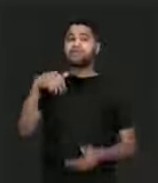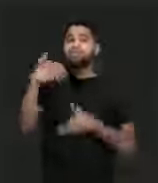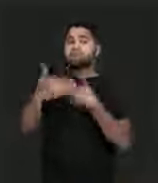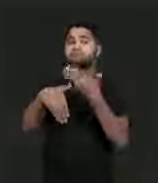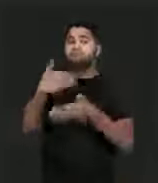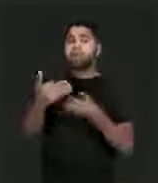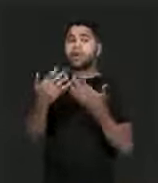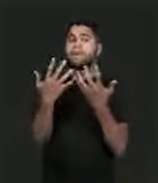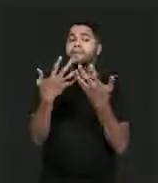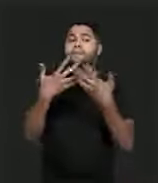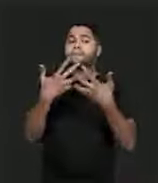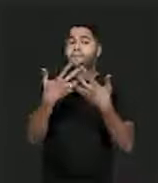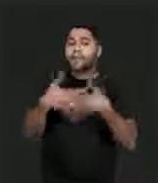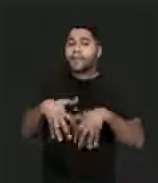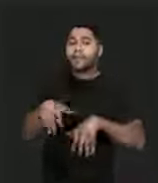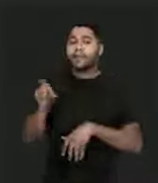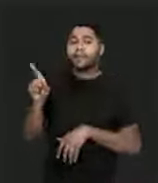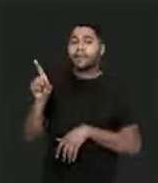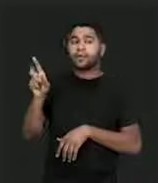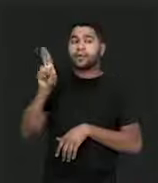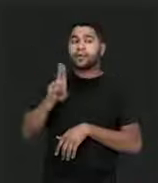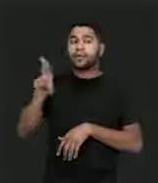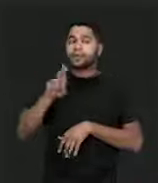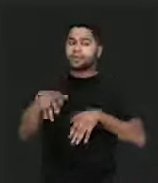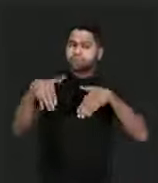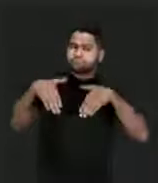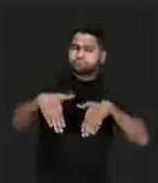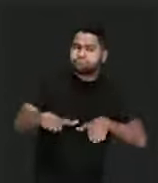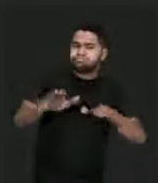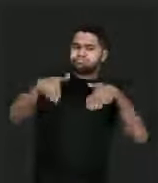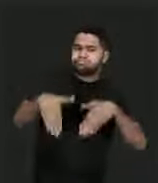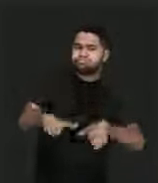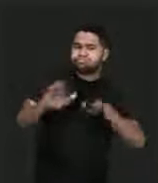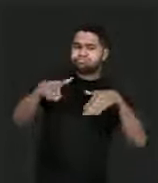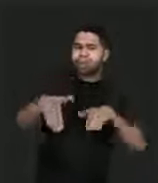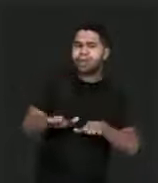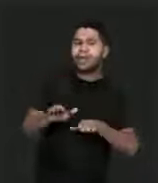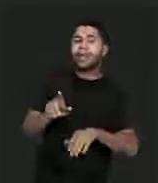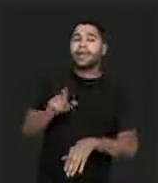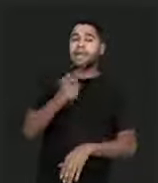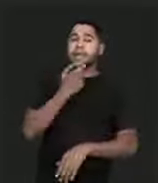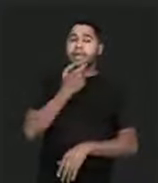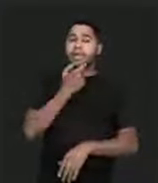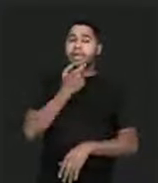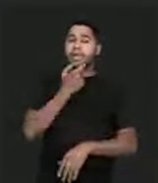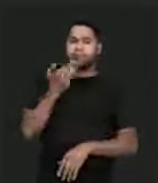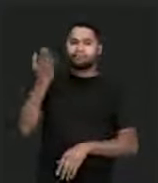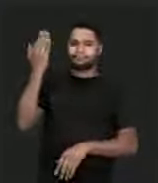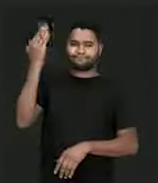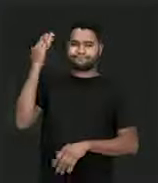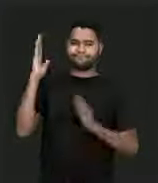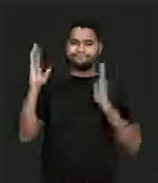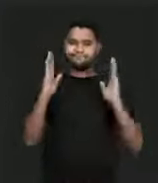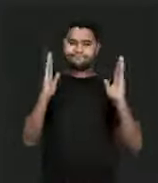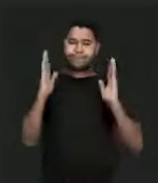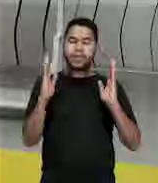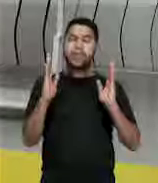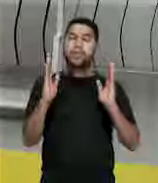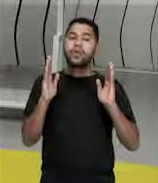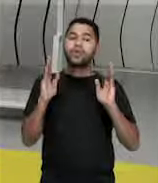utilizada nas fábricas de tecido na Inglaterra naquela época. E elas participaram